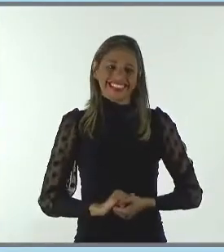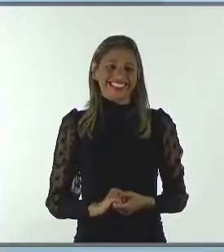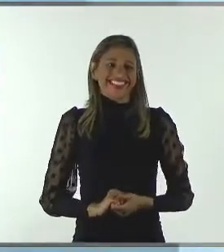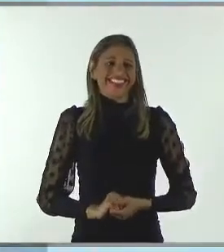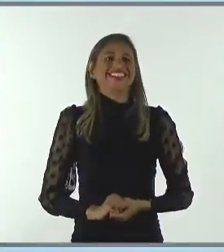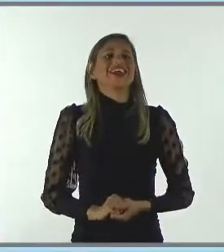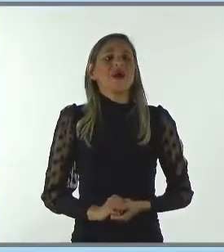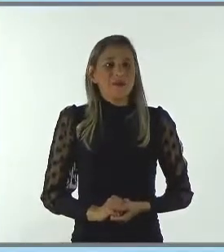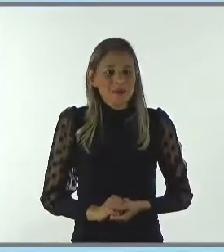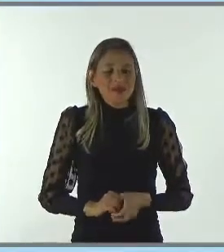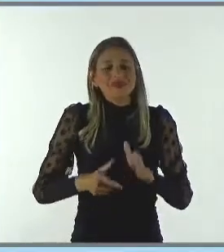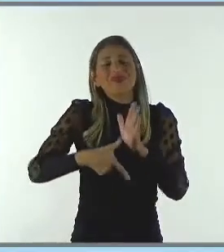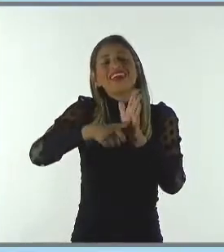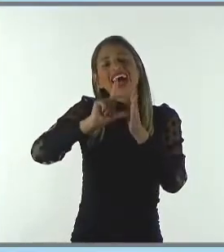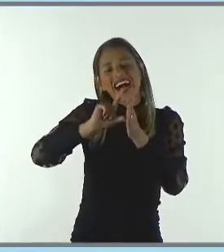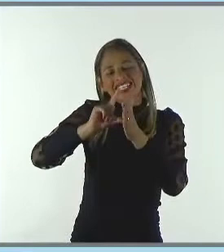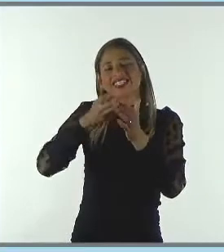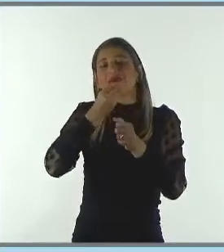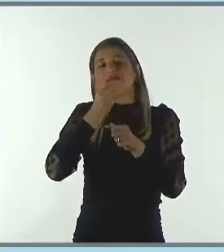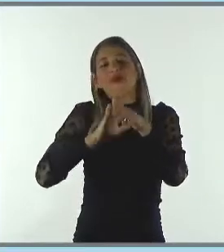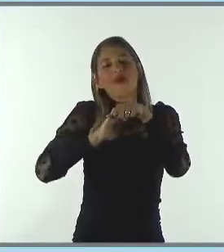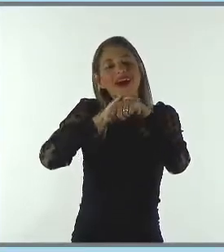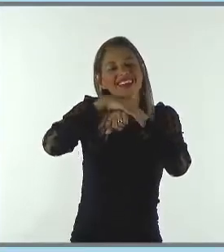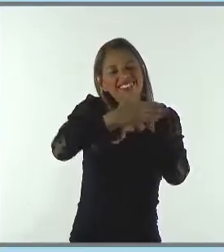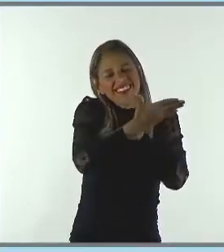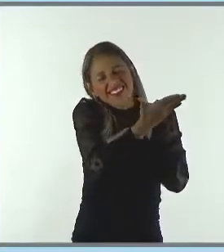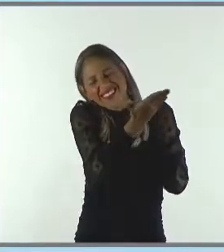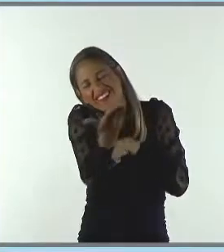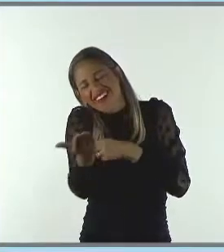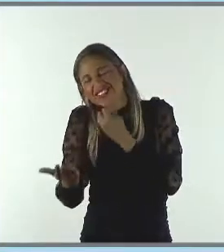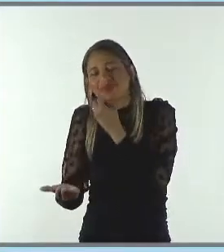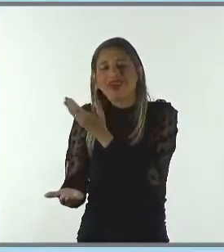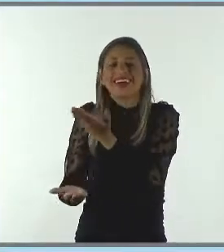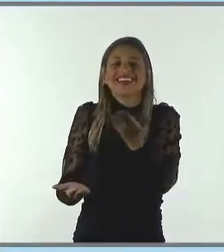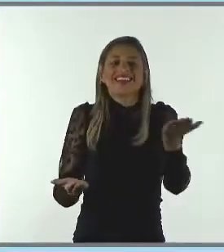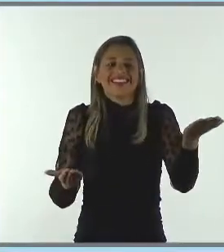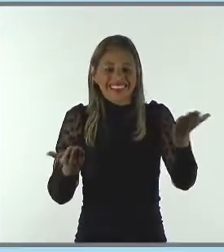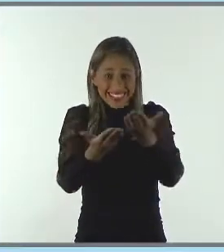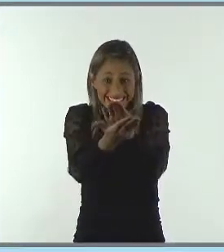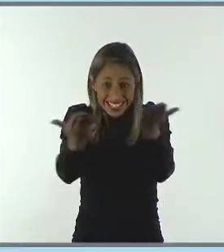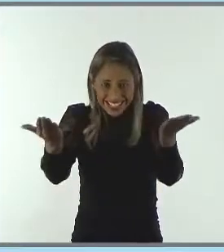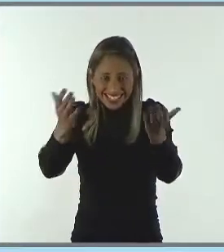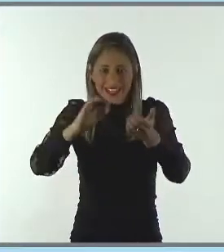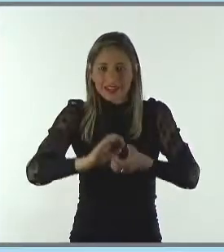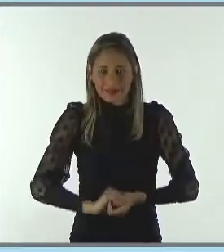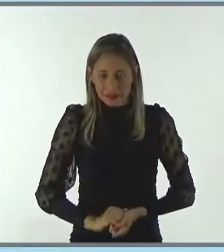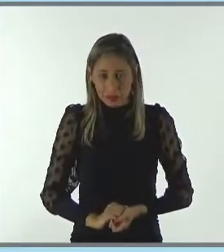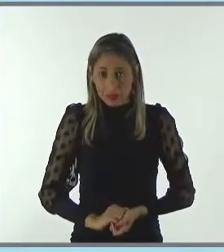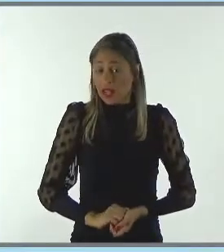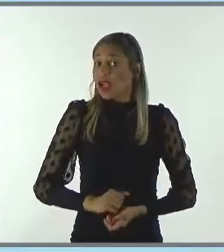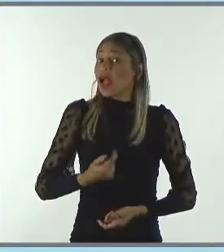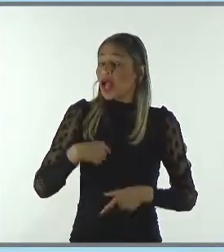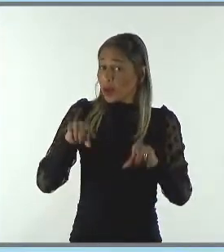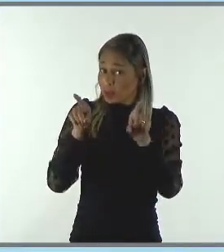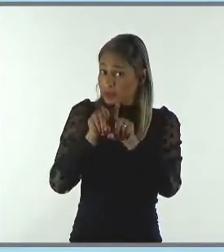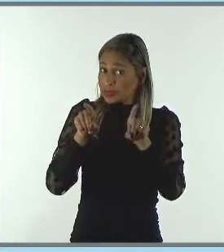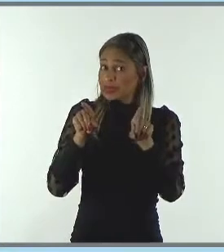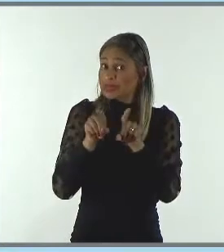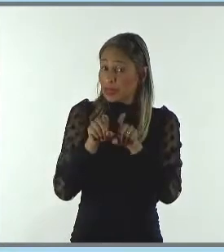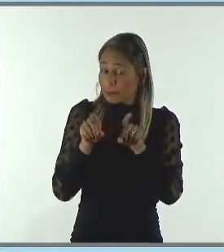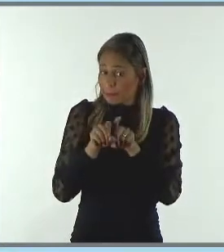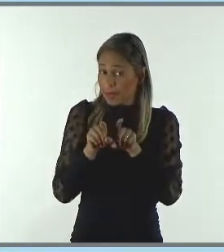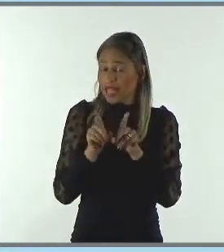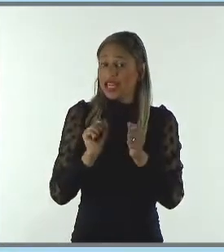Bom, antes de mais nada, boa noite a todos, a todas, a todes. Vou seguir o caminho que